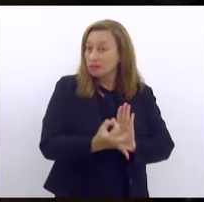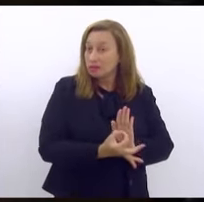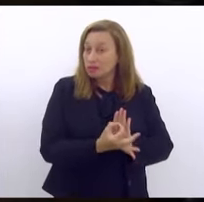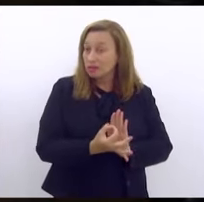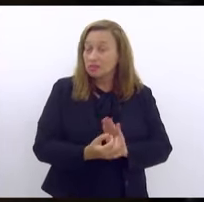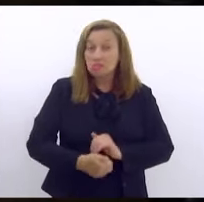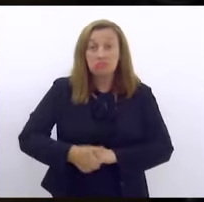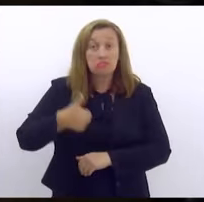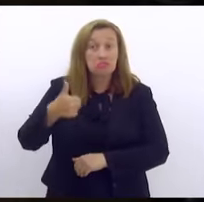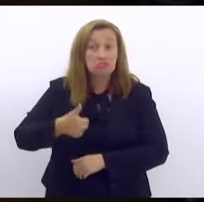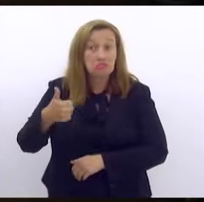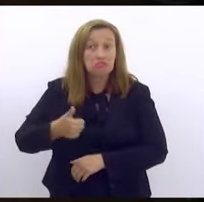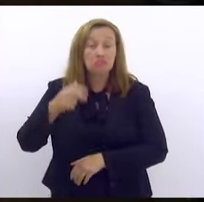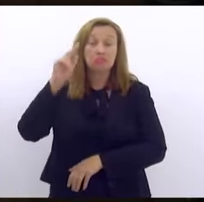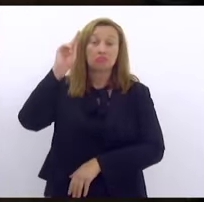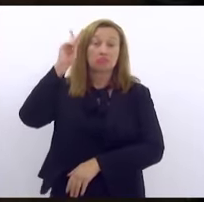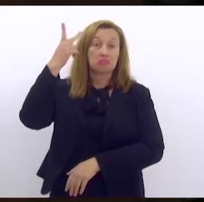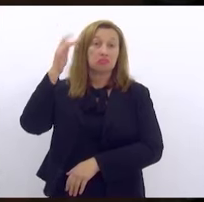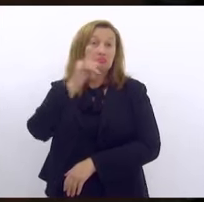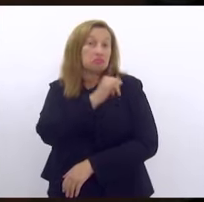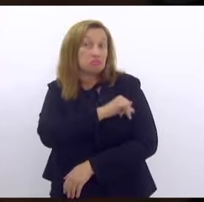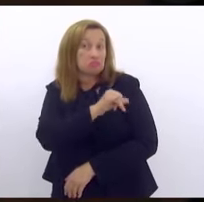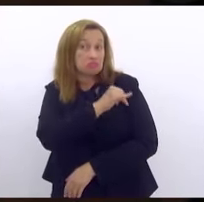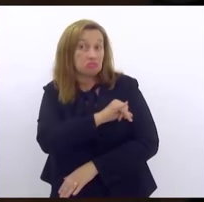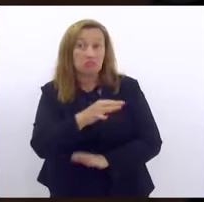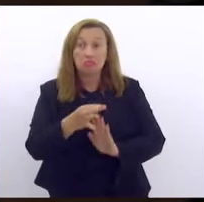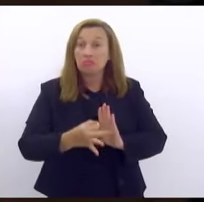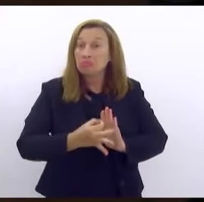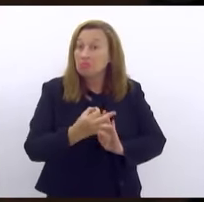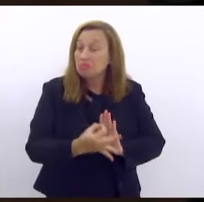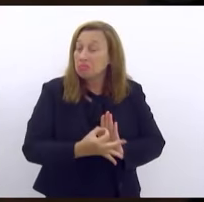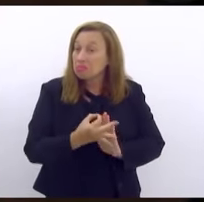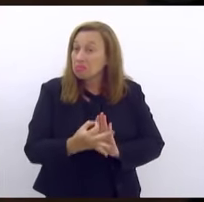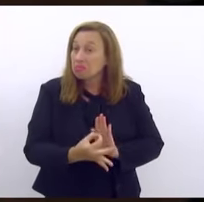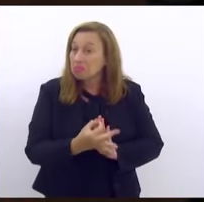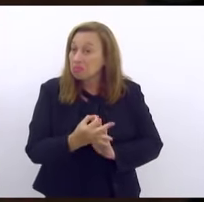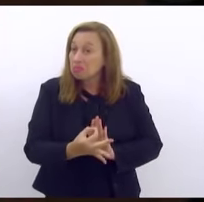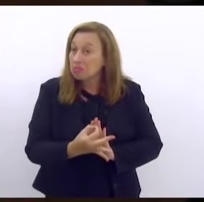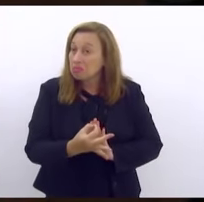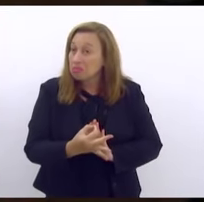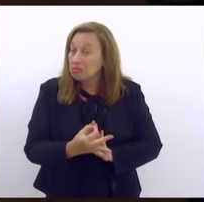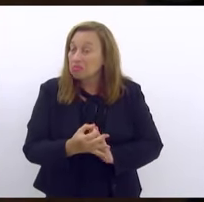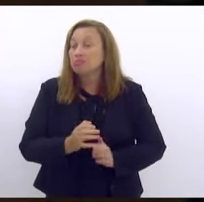na história do Rio de Janeiro, o parecer pela